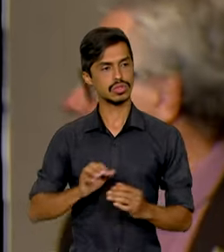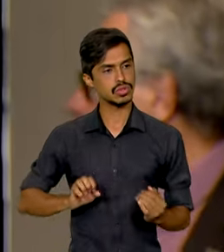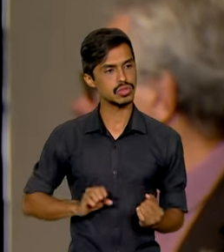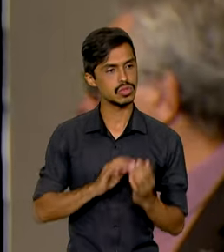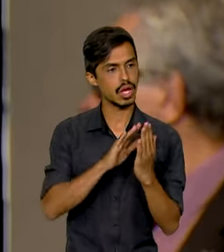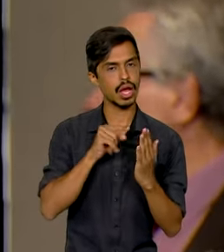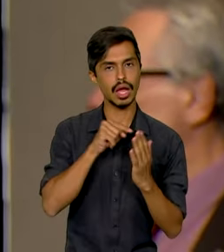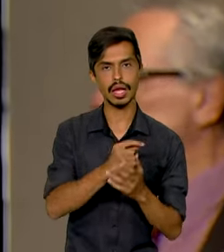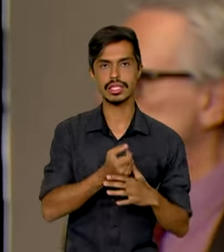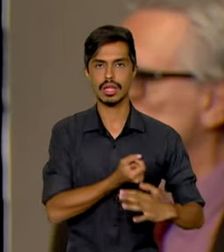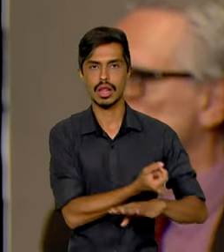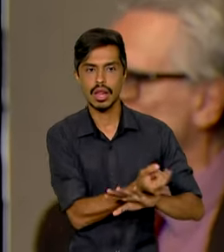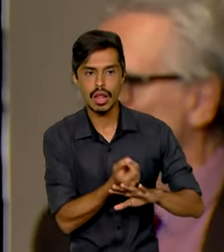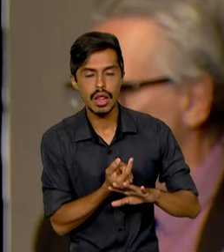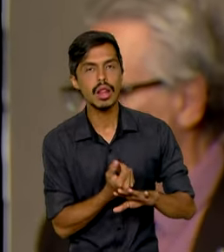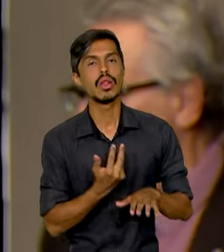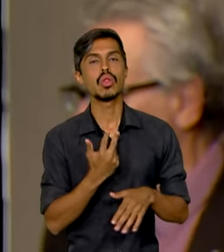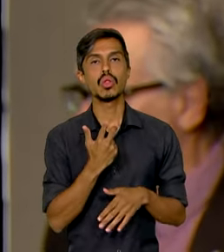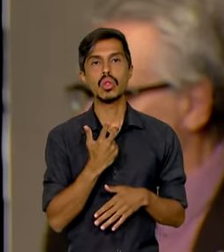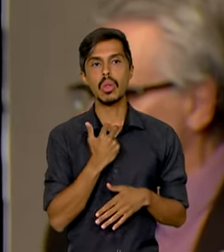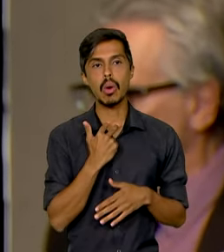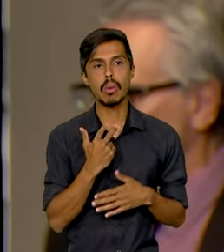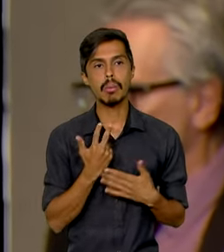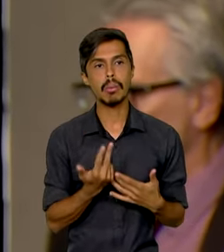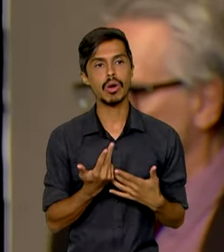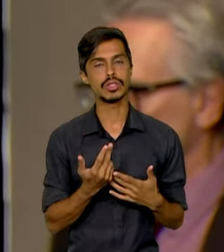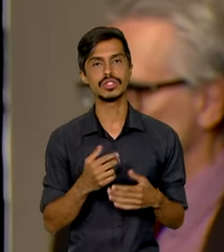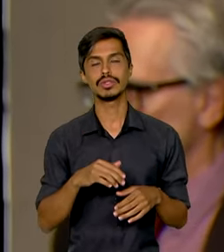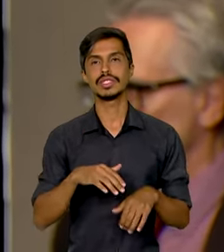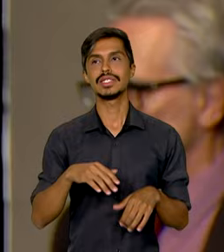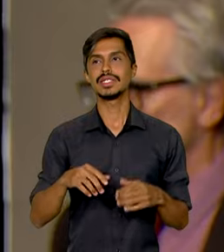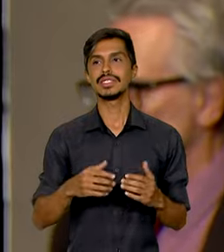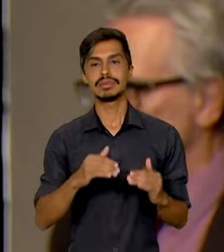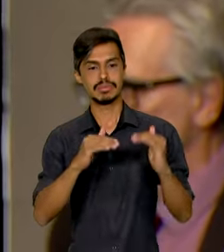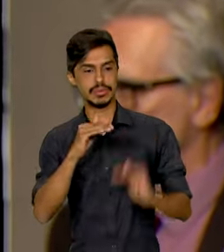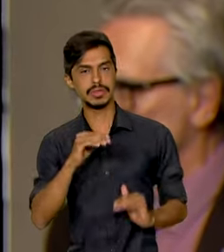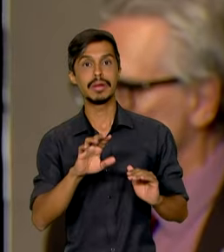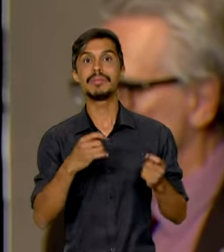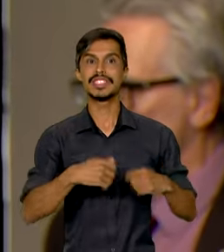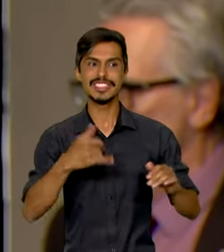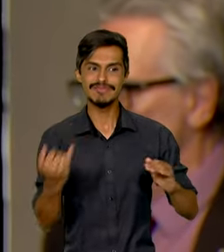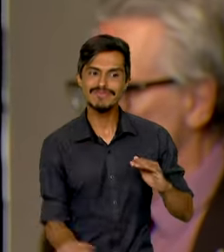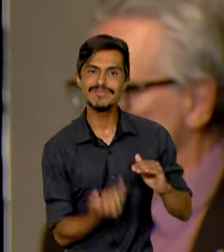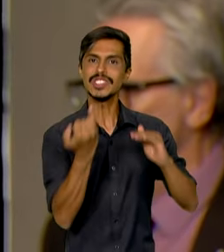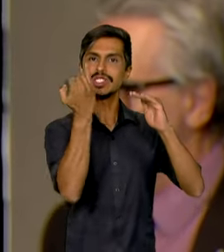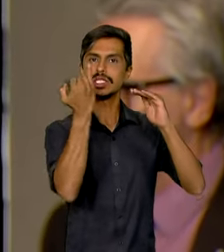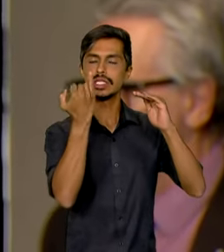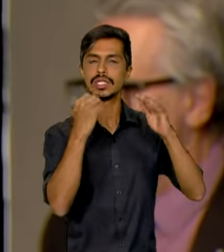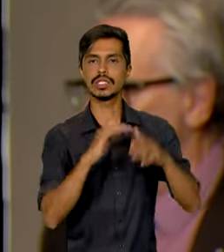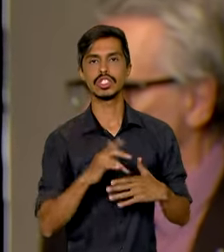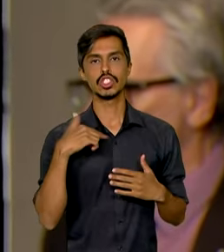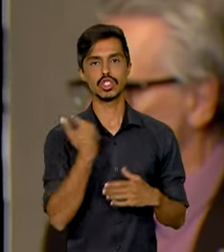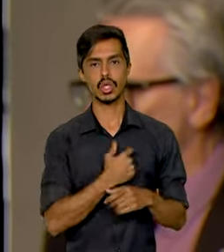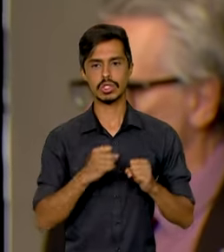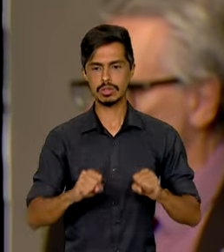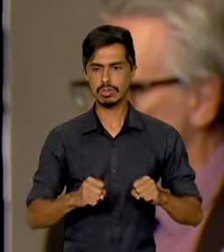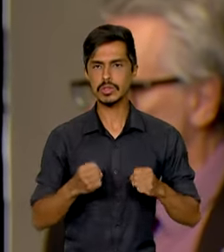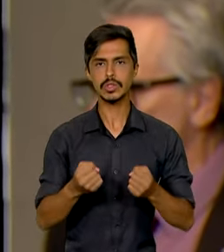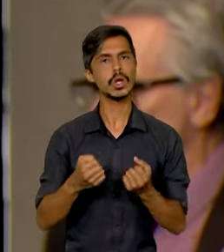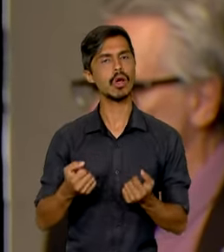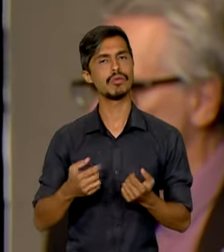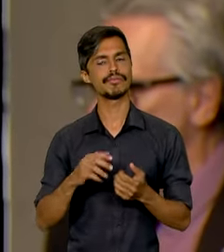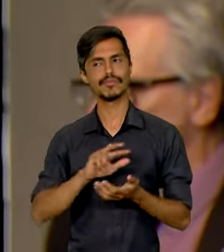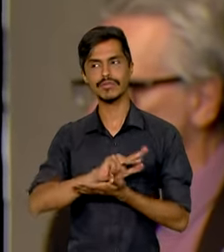enfrentamento à desinformação não poderia ser mais importante. Construído a tantas mãos, e é importante a gente destacar